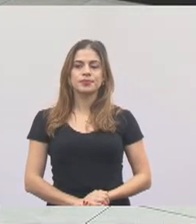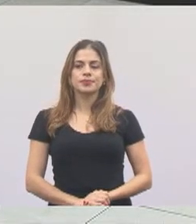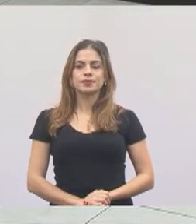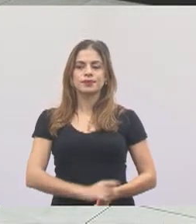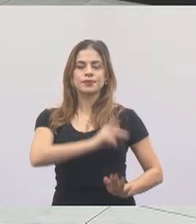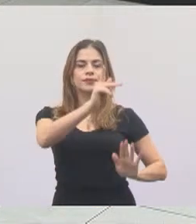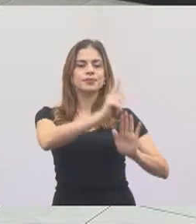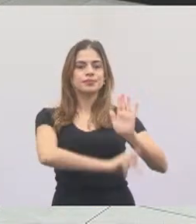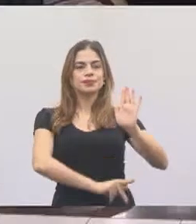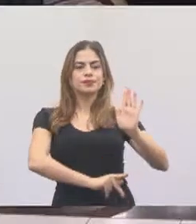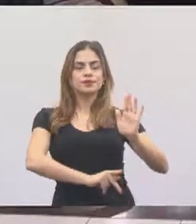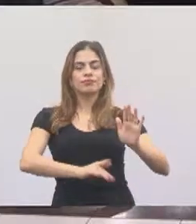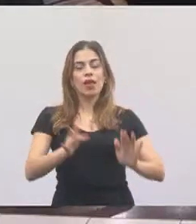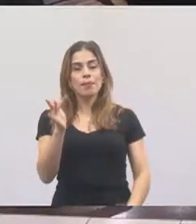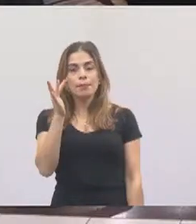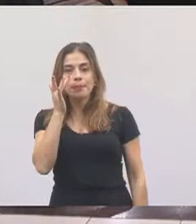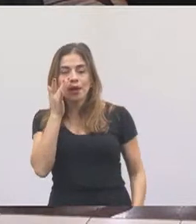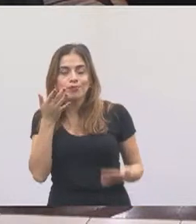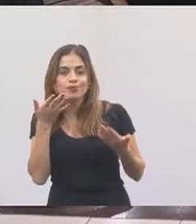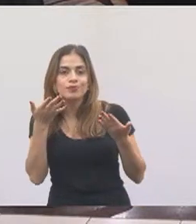O projeto continua em apreciação.